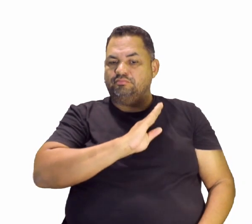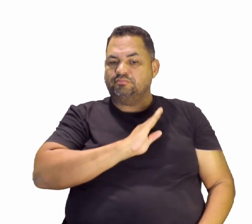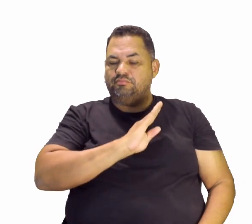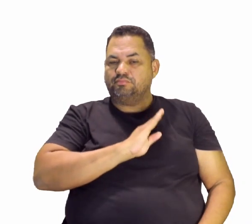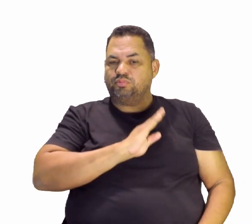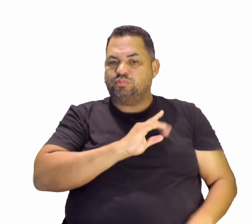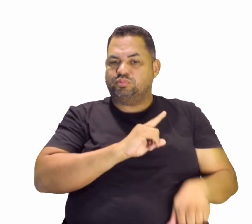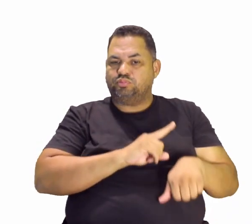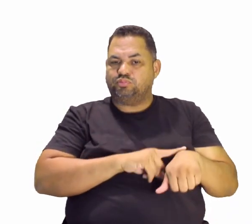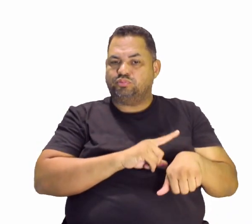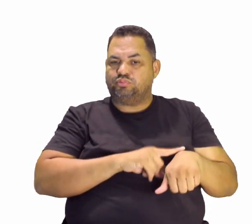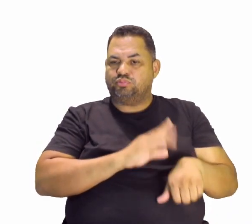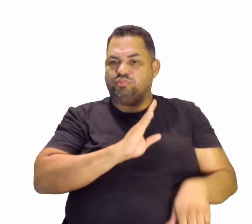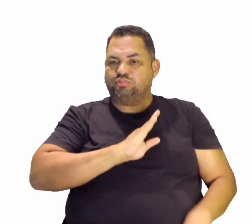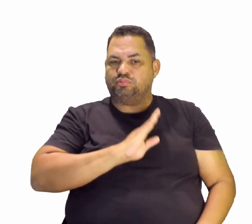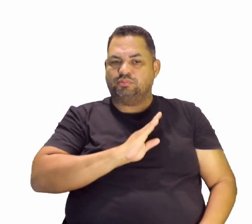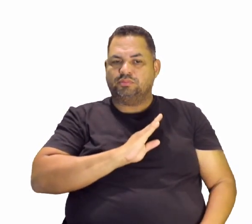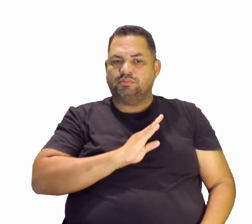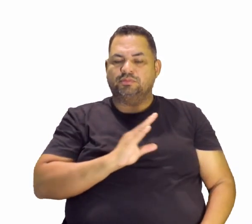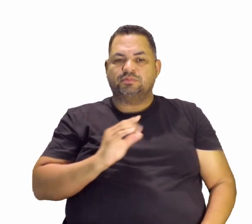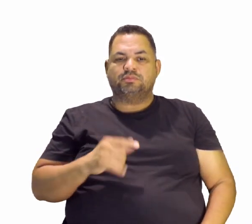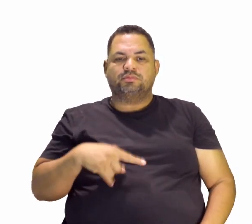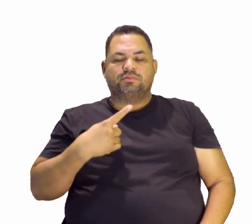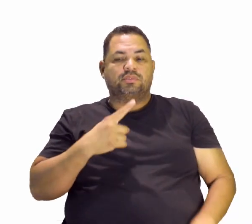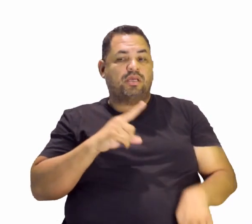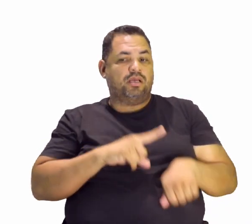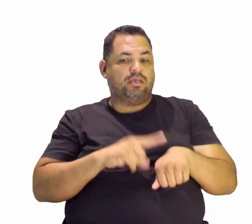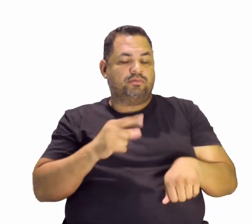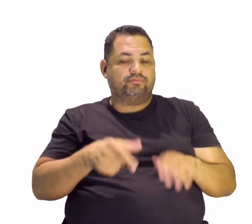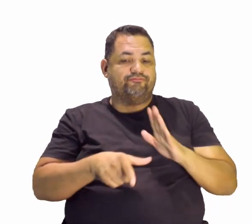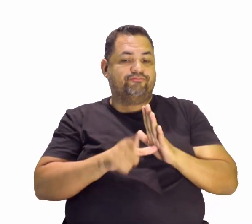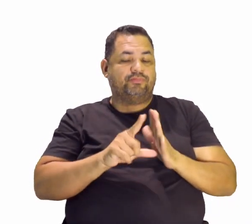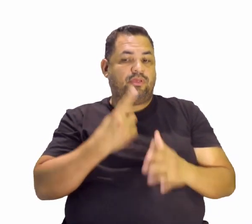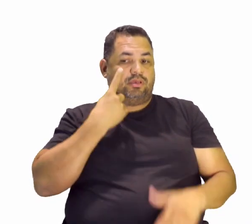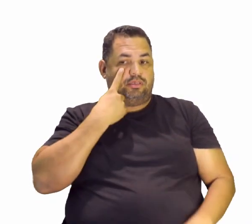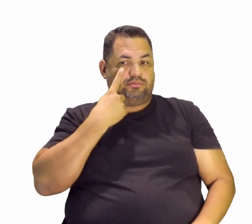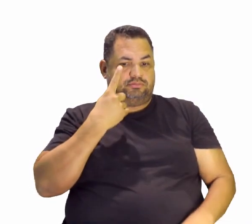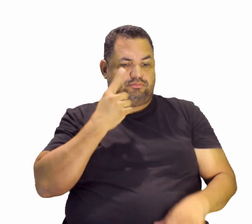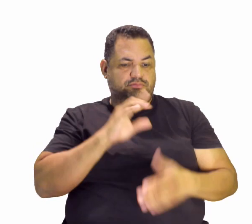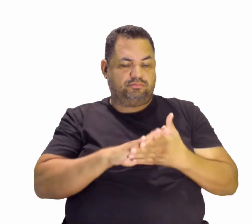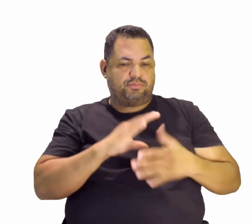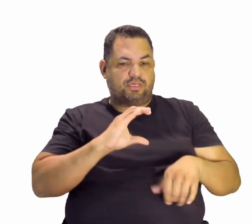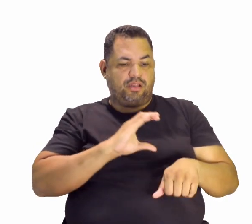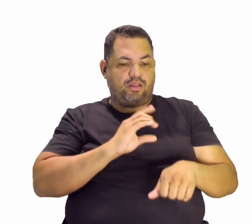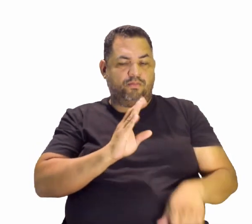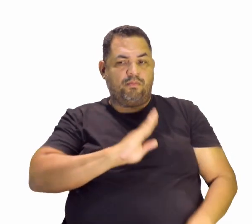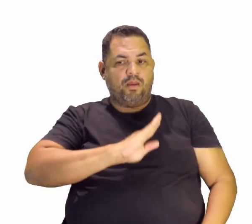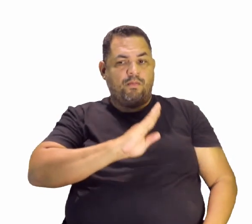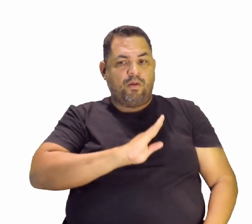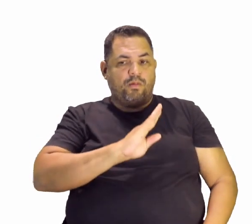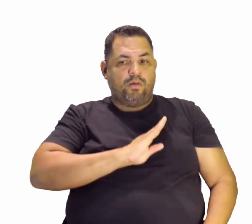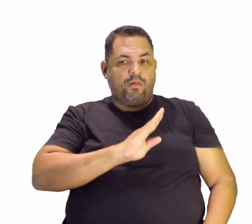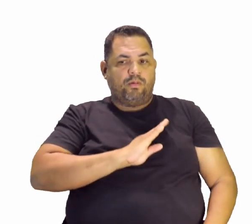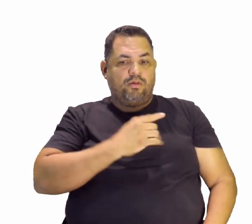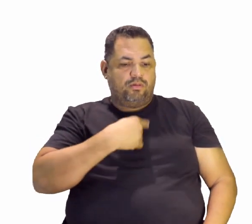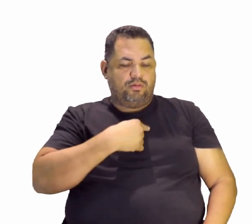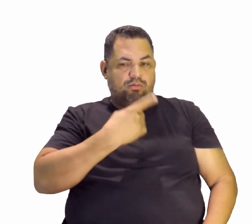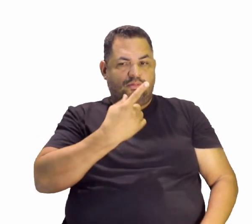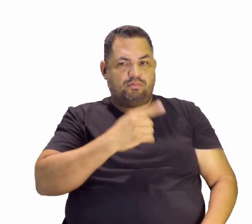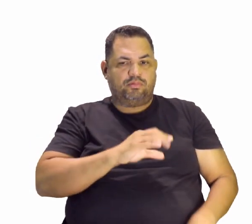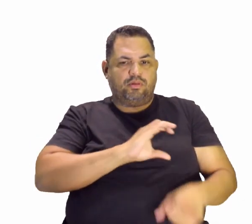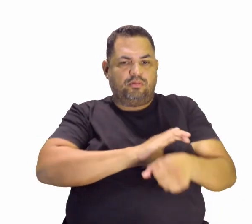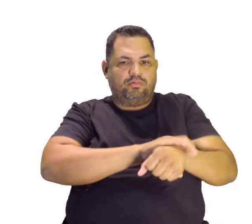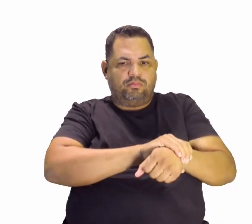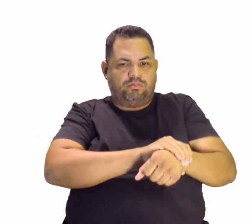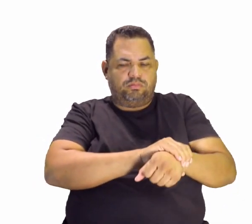Mas você verifica ali de imediato, você verifica antes, tá? Vamos dizer que seus batimentos cardíacos você vai colocar lá no punho. Vou